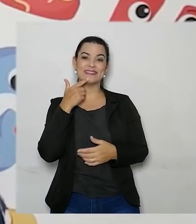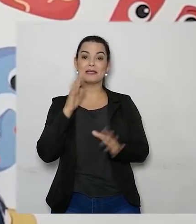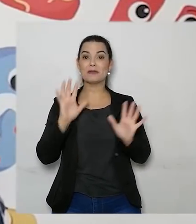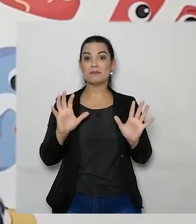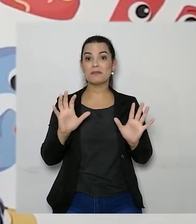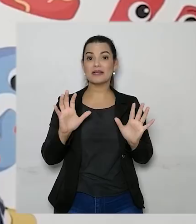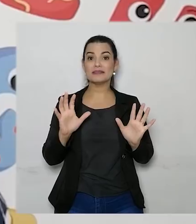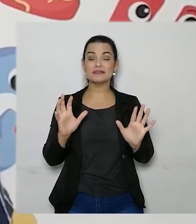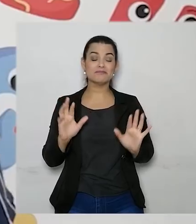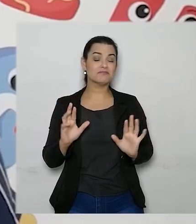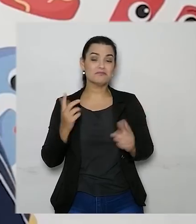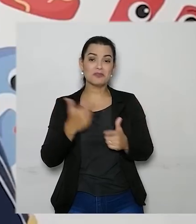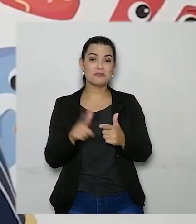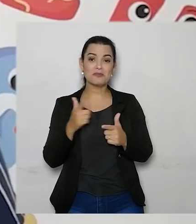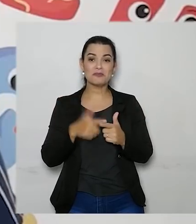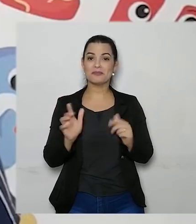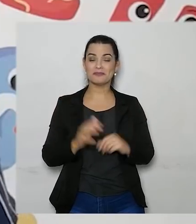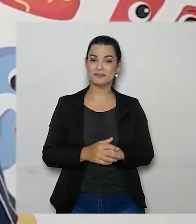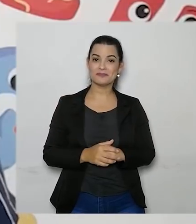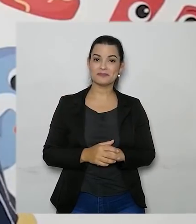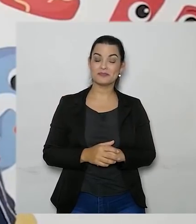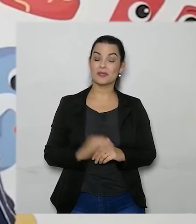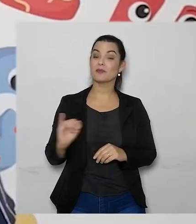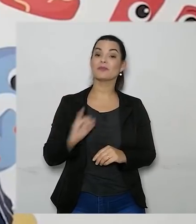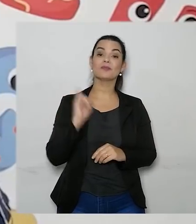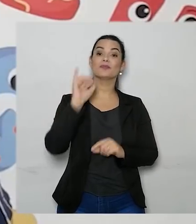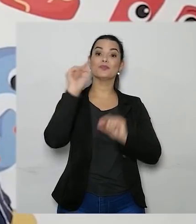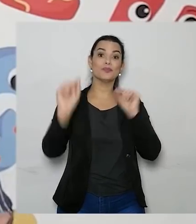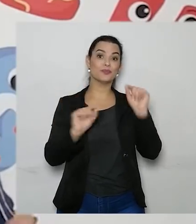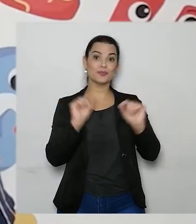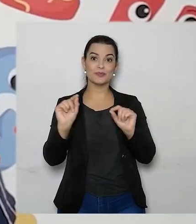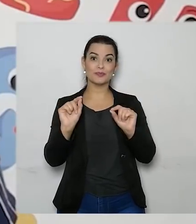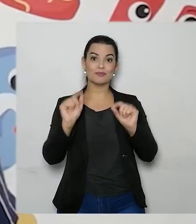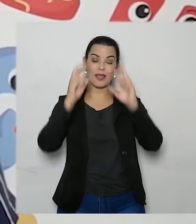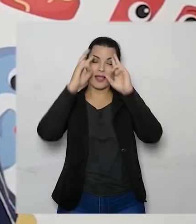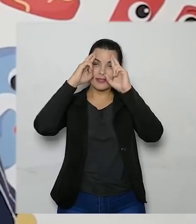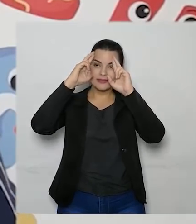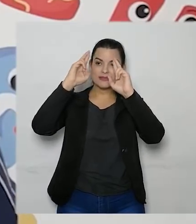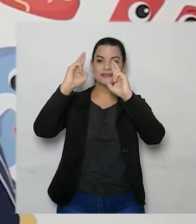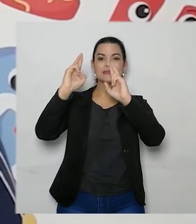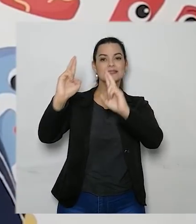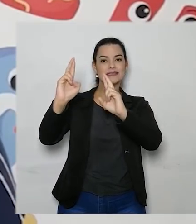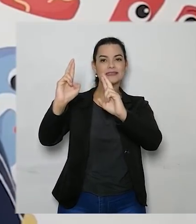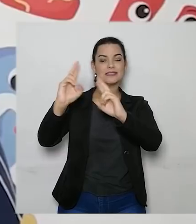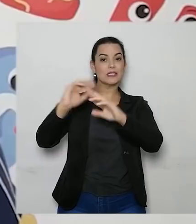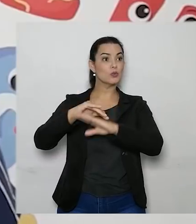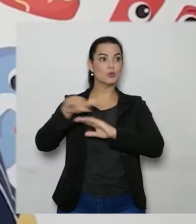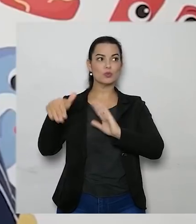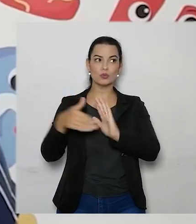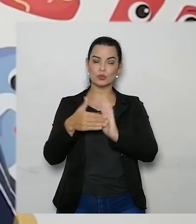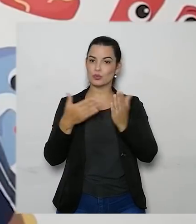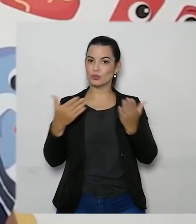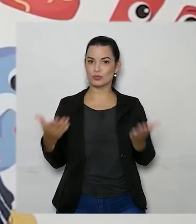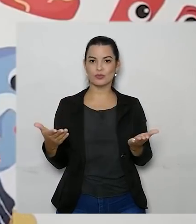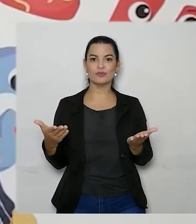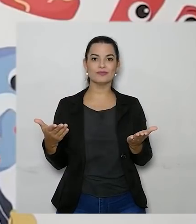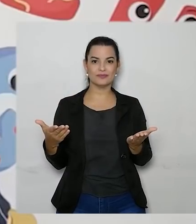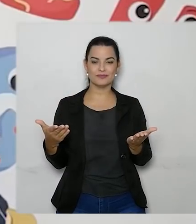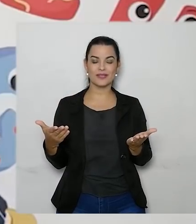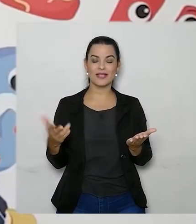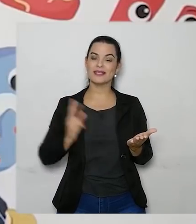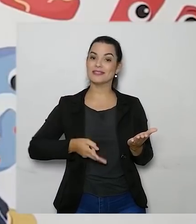comemoram. O que é importante, turma, é nós respeitarmos tudo isso e